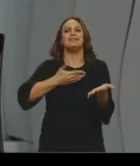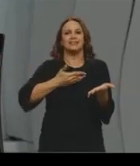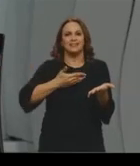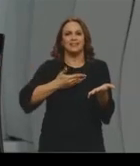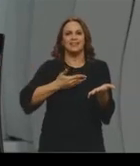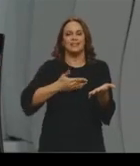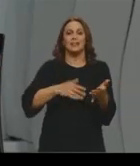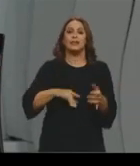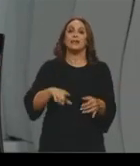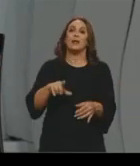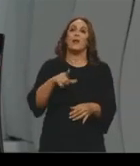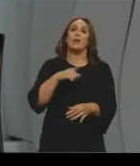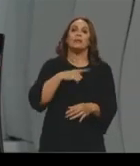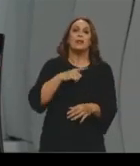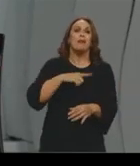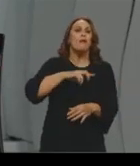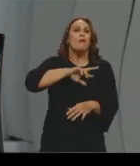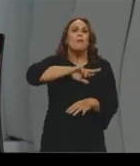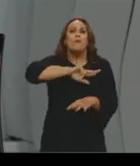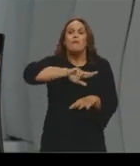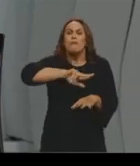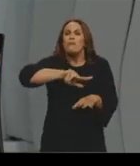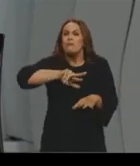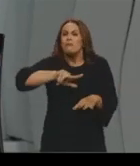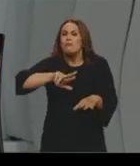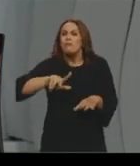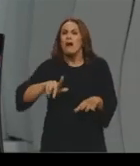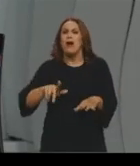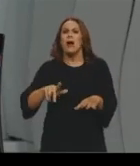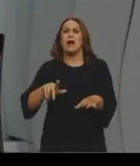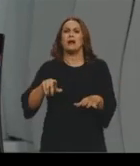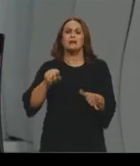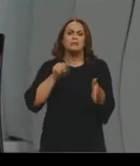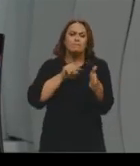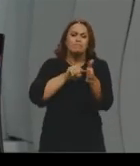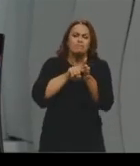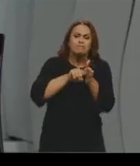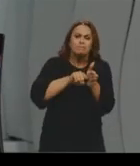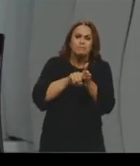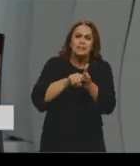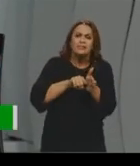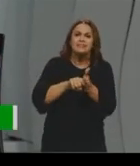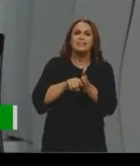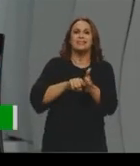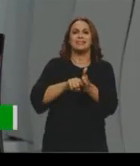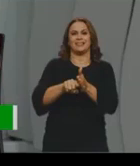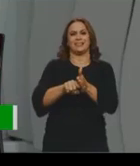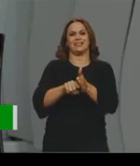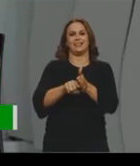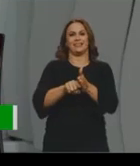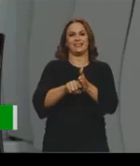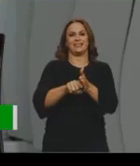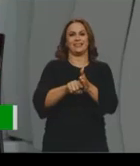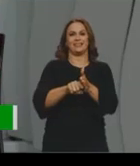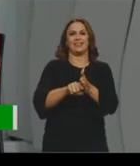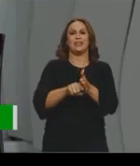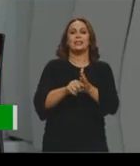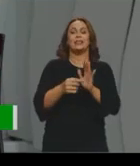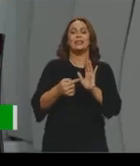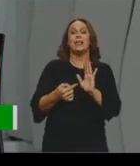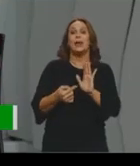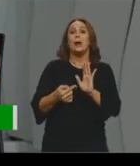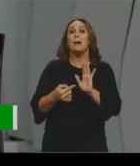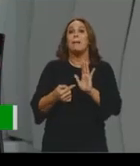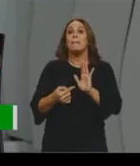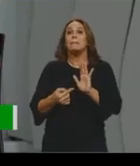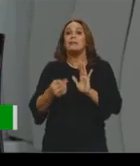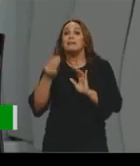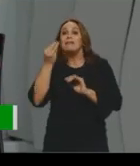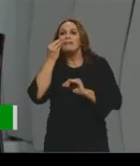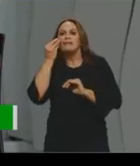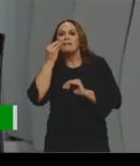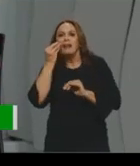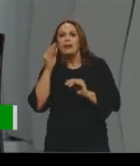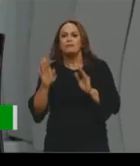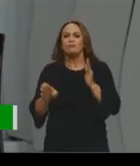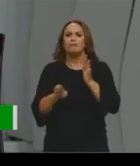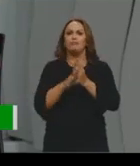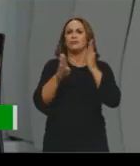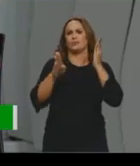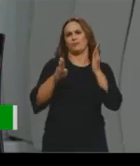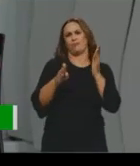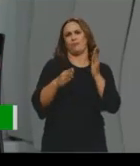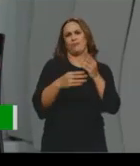muitos trabalhos que estão sendo desenvolvidos, né? Mas se a gente olhar um passado aí, a gente tem muito, e é muito